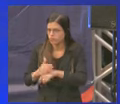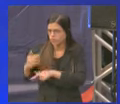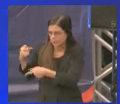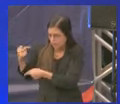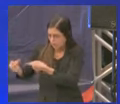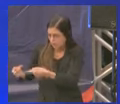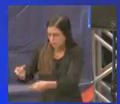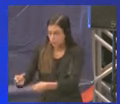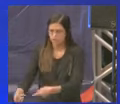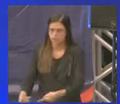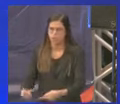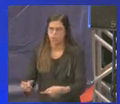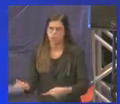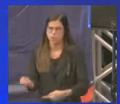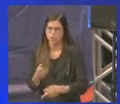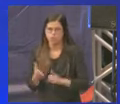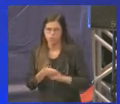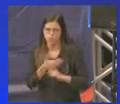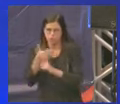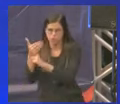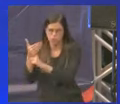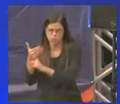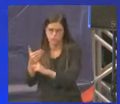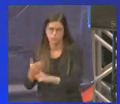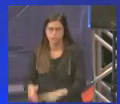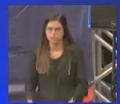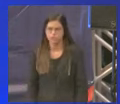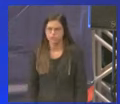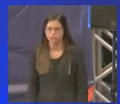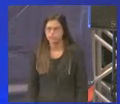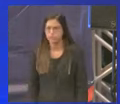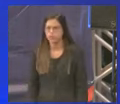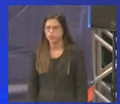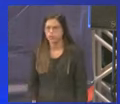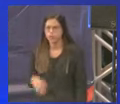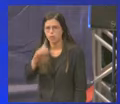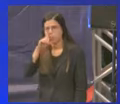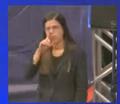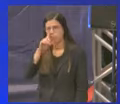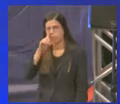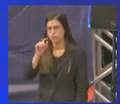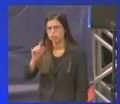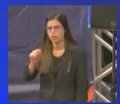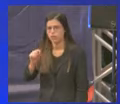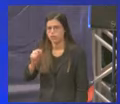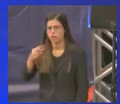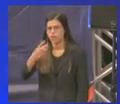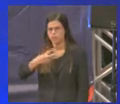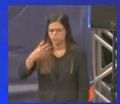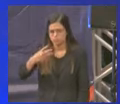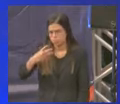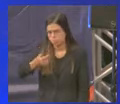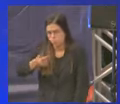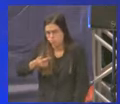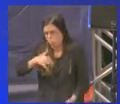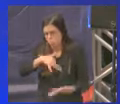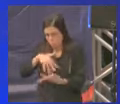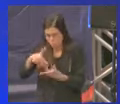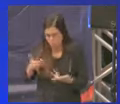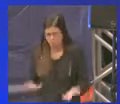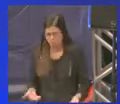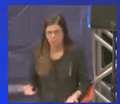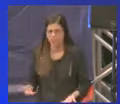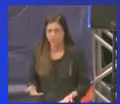geração para essas novas tecnologias. A desvantagem é que a gente está no terceiro mundo, ou segundo mundo, dependendo de como você